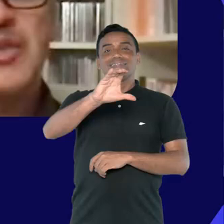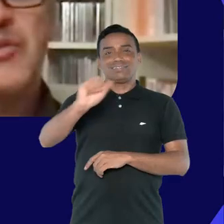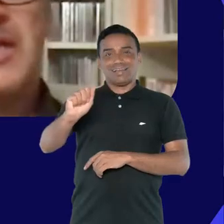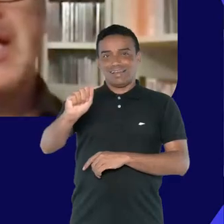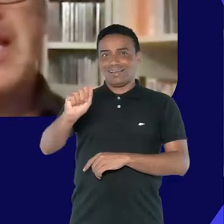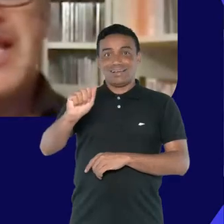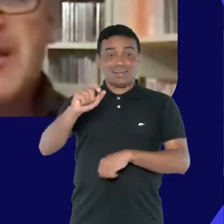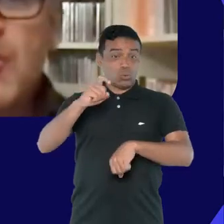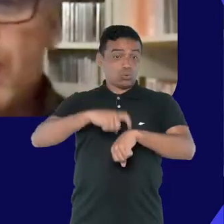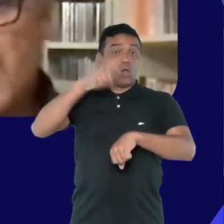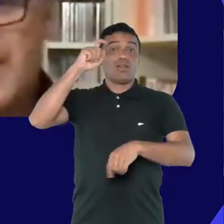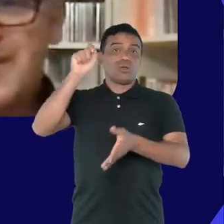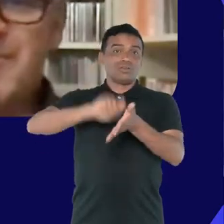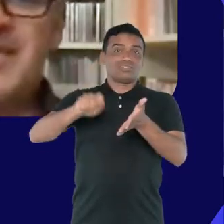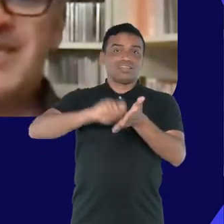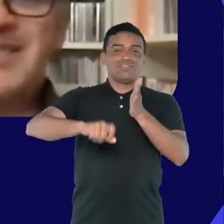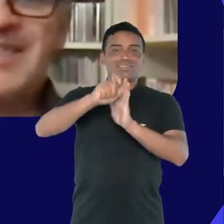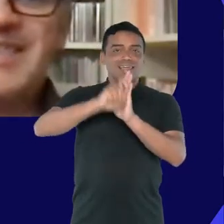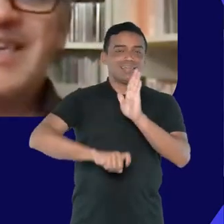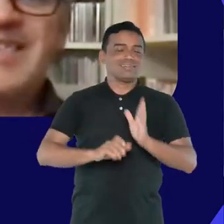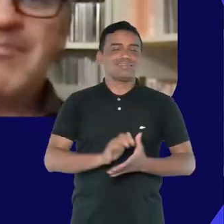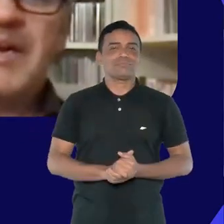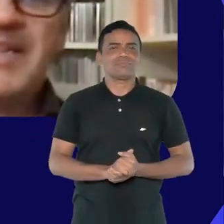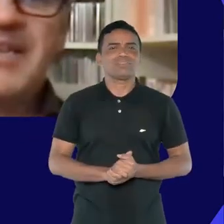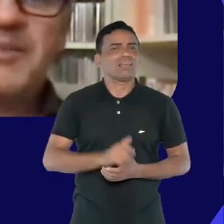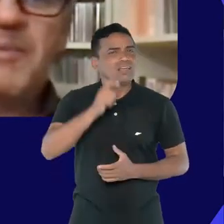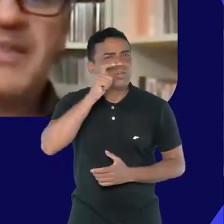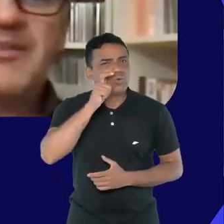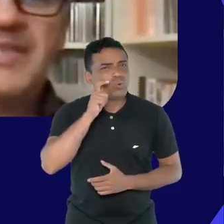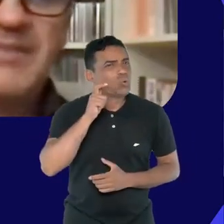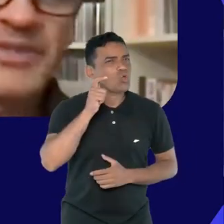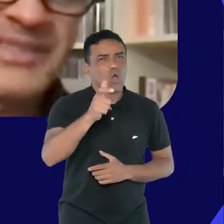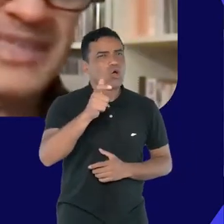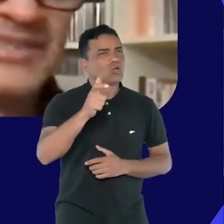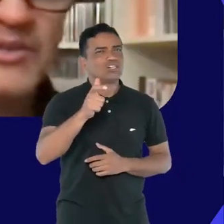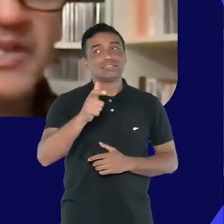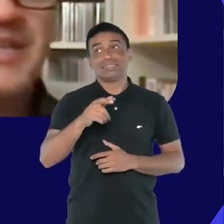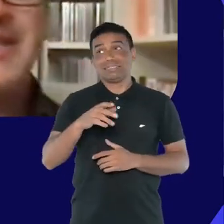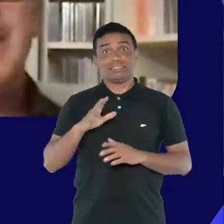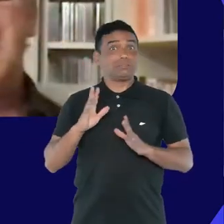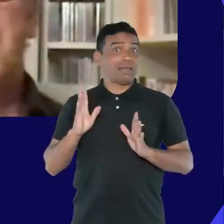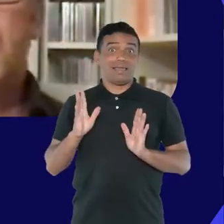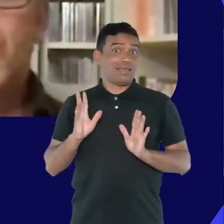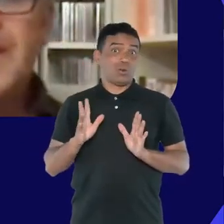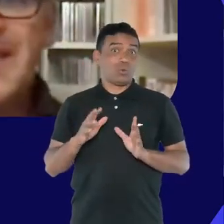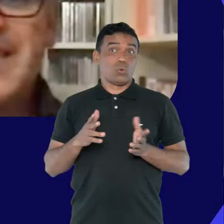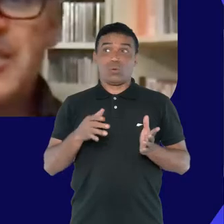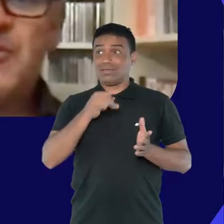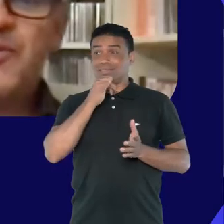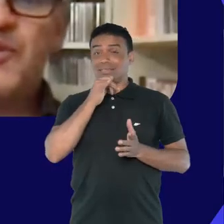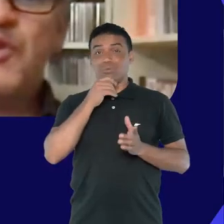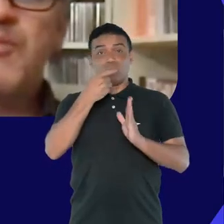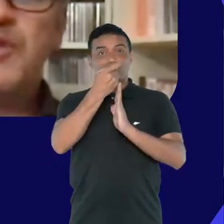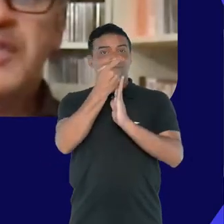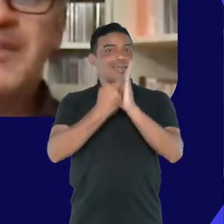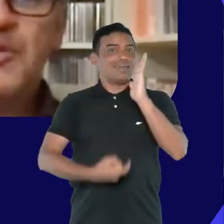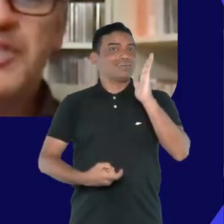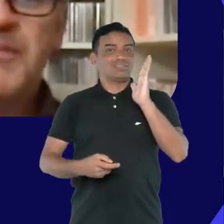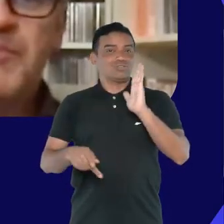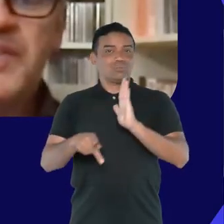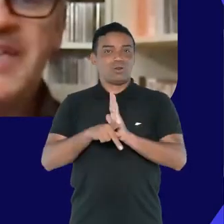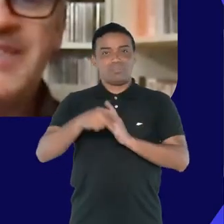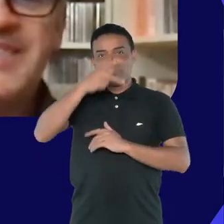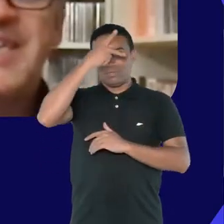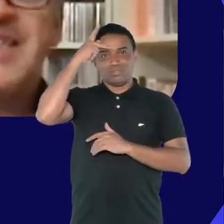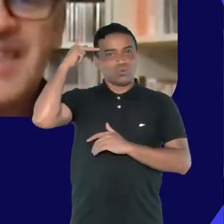esse texto. E curiosamente, e esta parte é que eu espero que não seja muito decepcionante, o texto sobre os